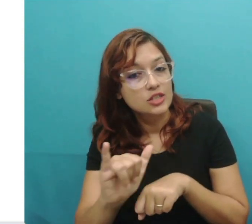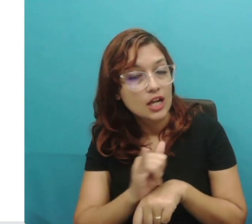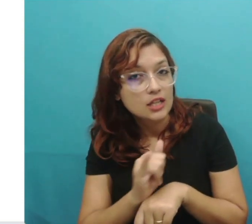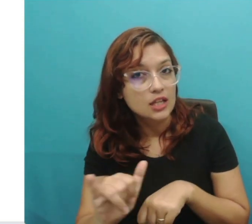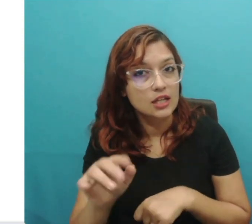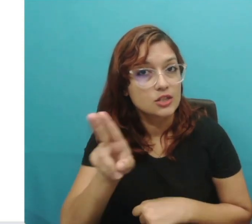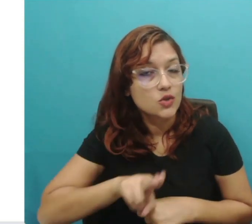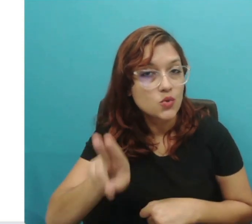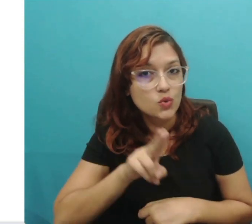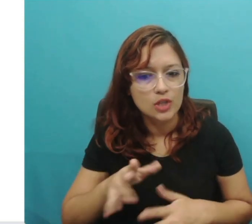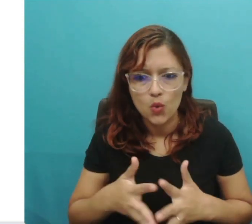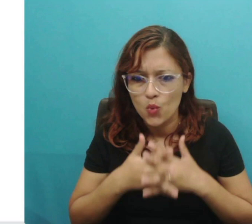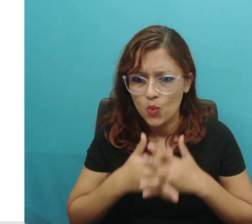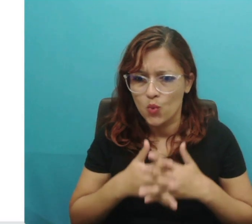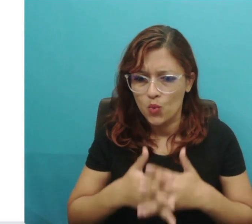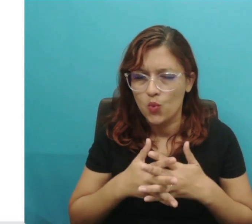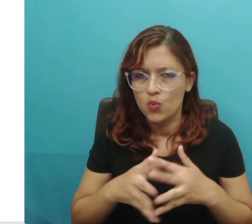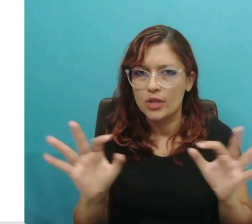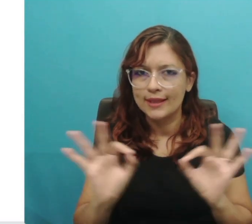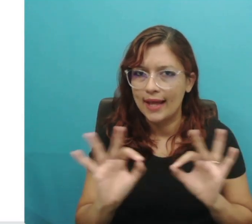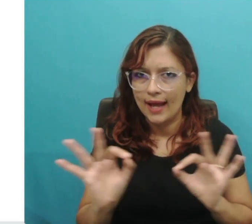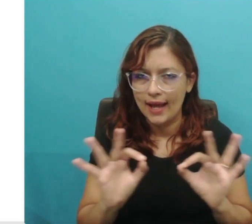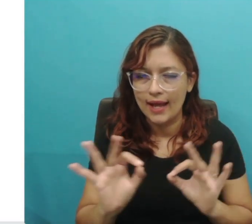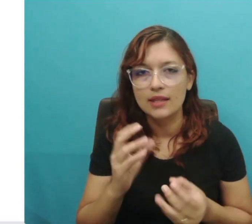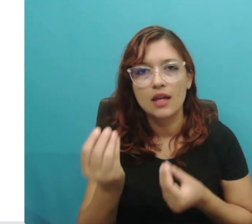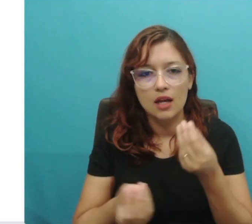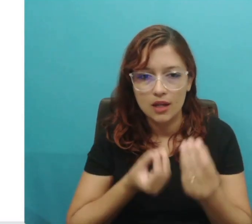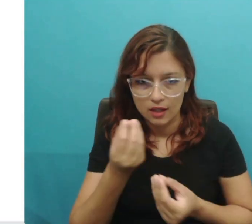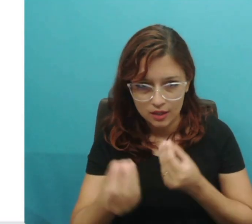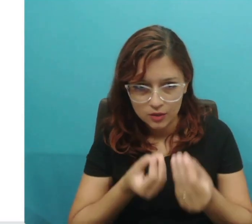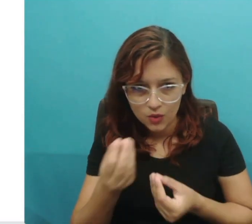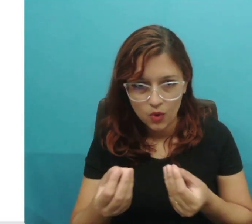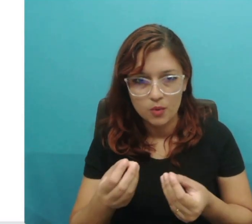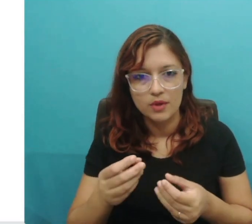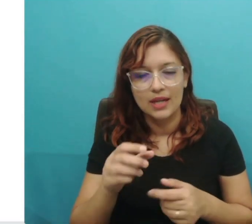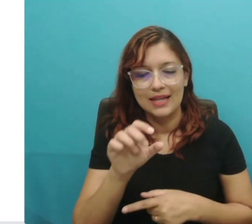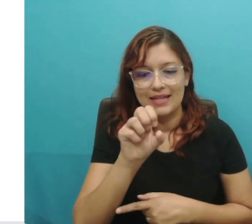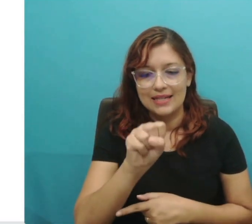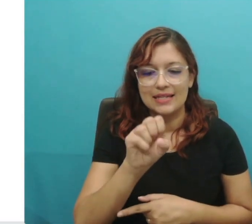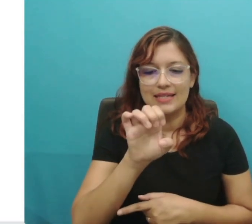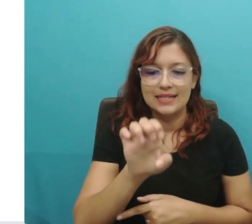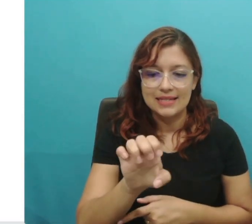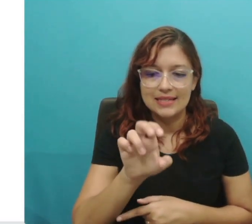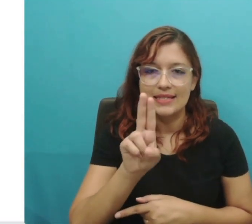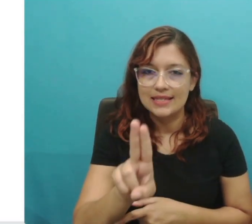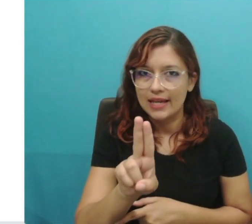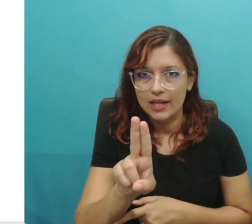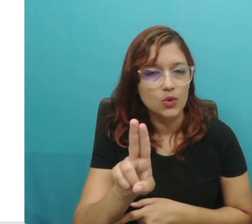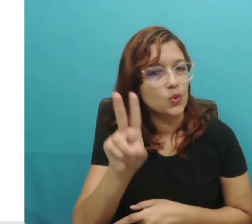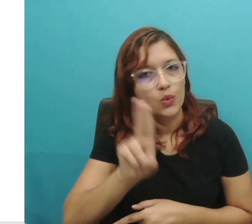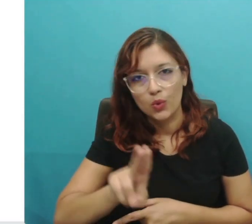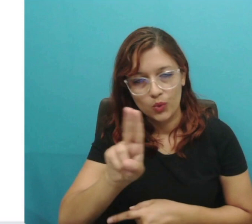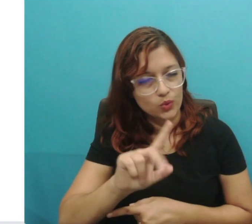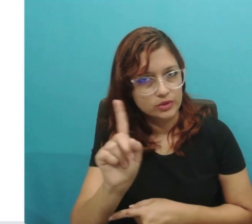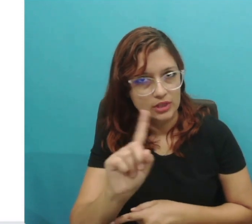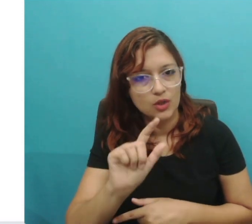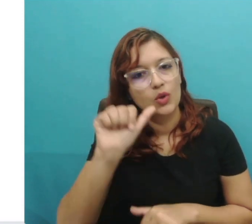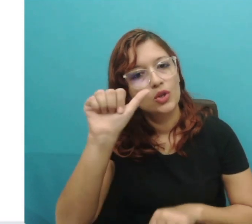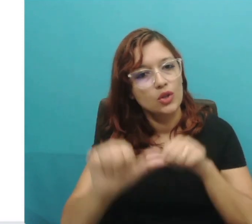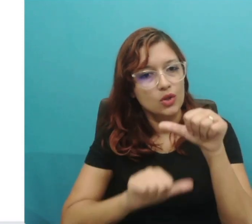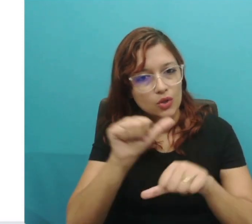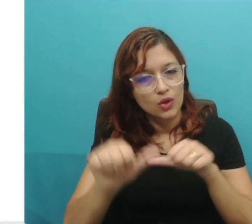Então, a estratégia para não haver confusão é trocar o seu